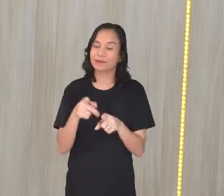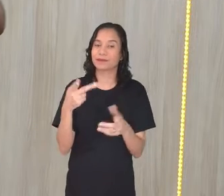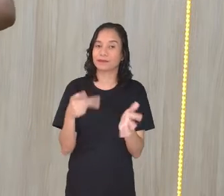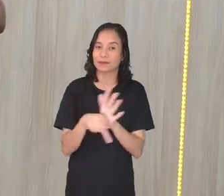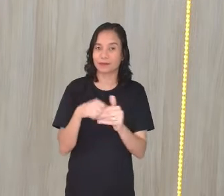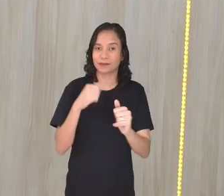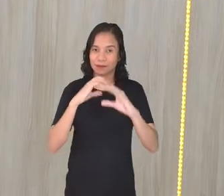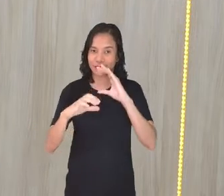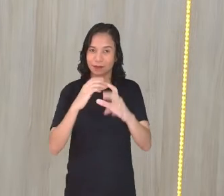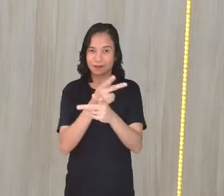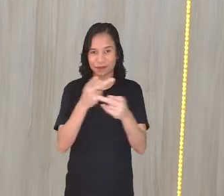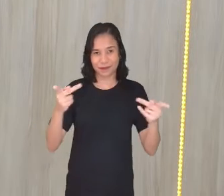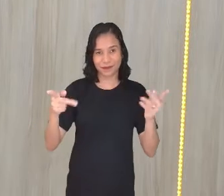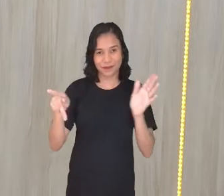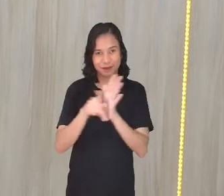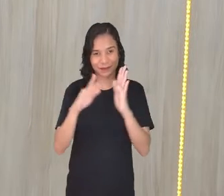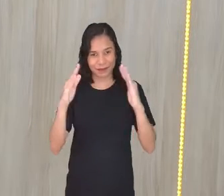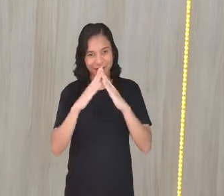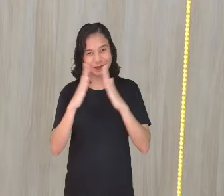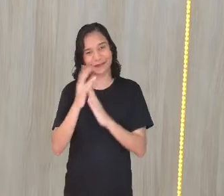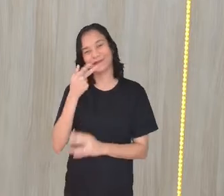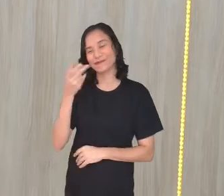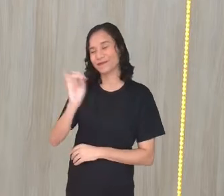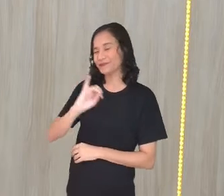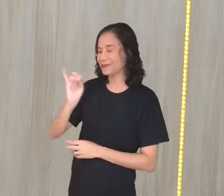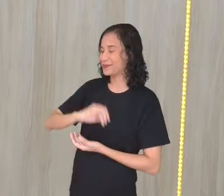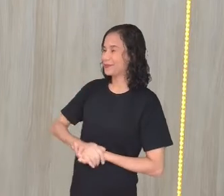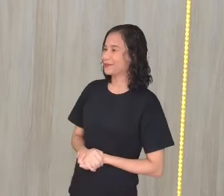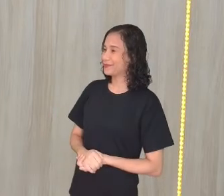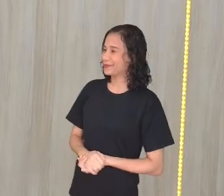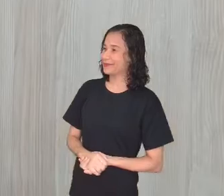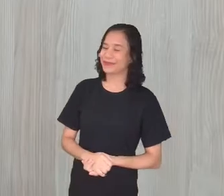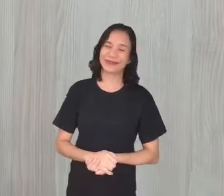comunicação com vocês aí em casa. Vamos dar um oi para ela?